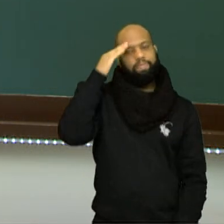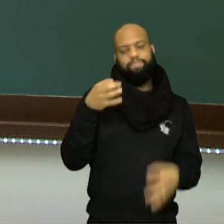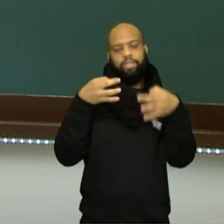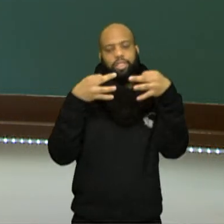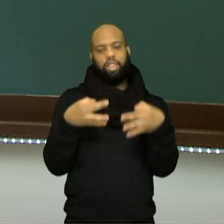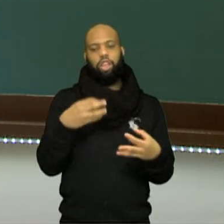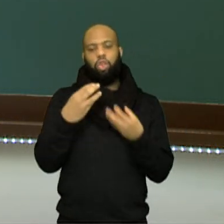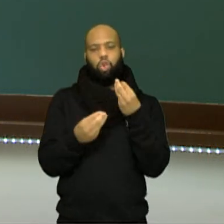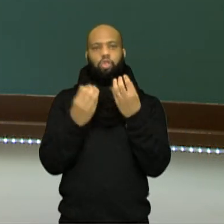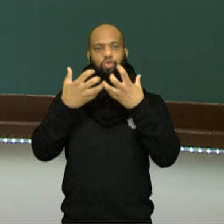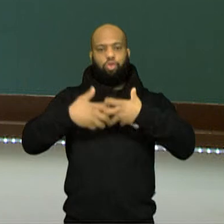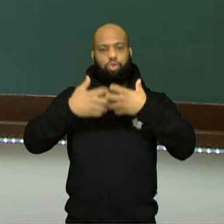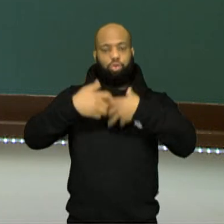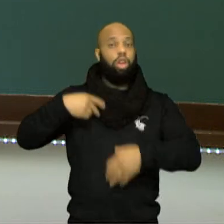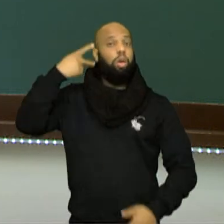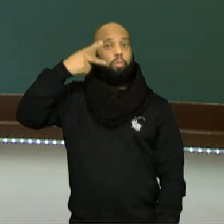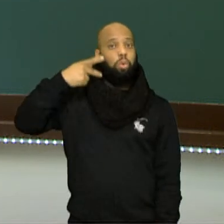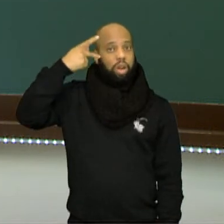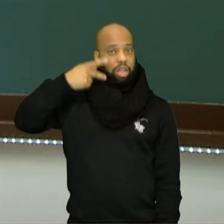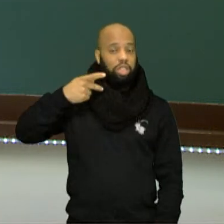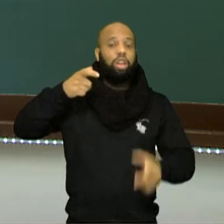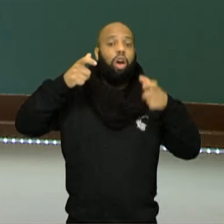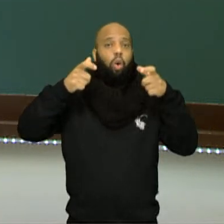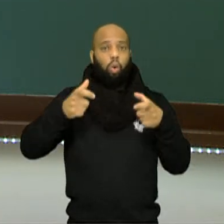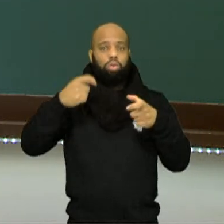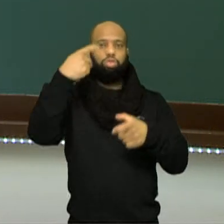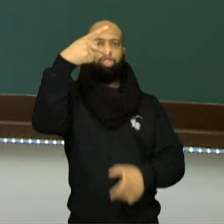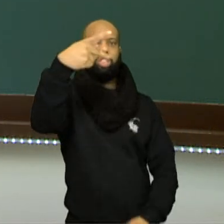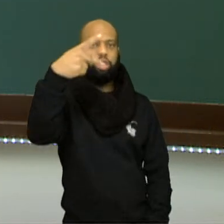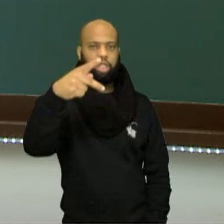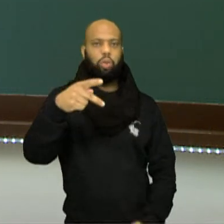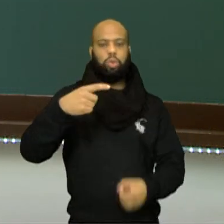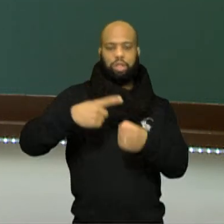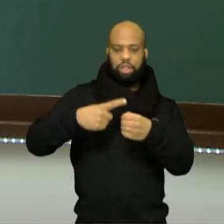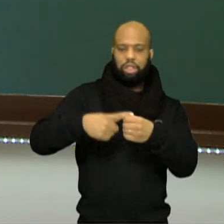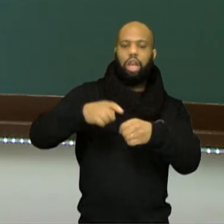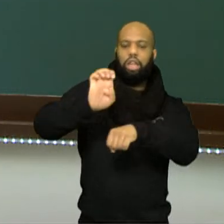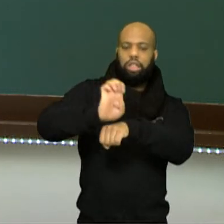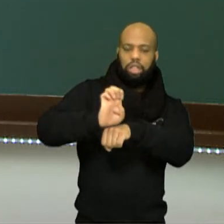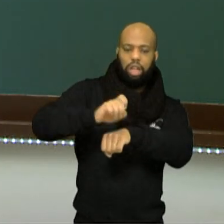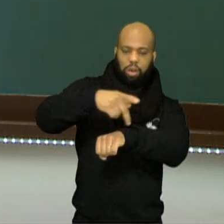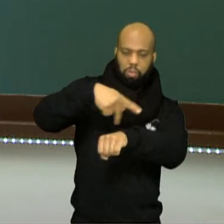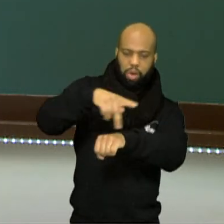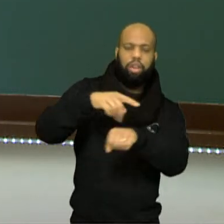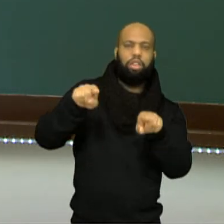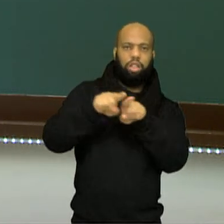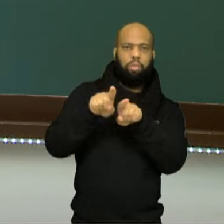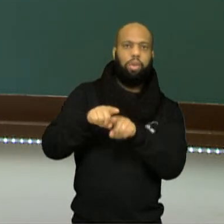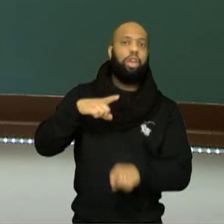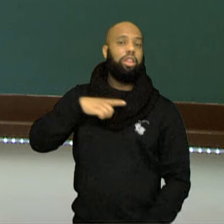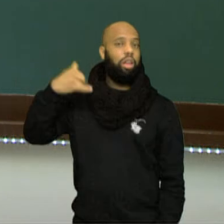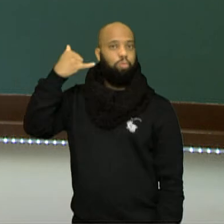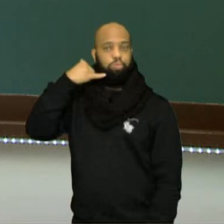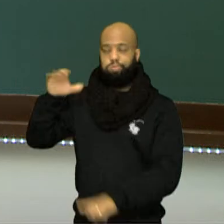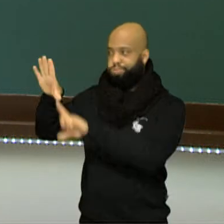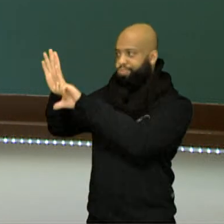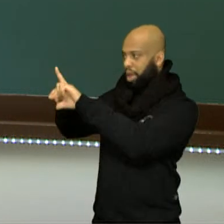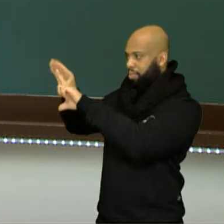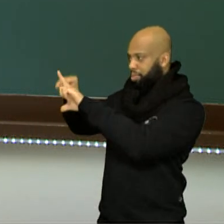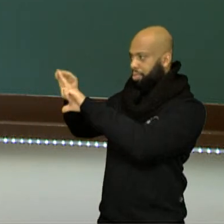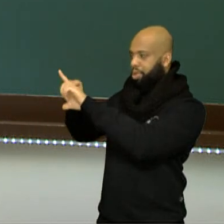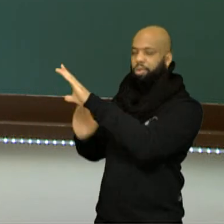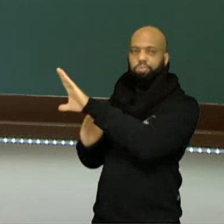política na sua cidade, no seu estado e no seu país. Então veja lá, aponte seu celular para o QR Code que vai aparecer aí na sua